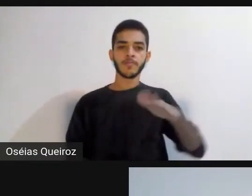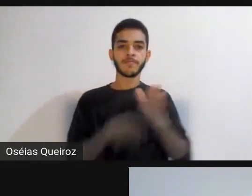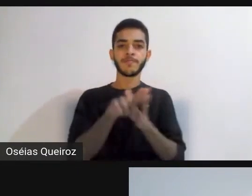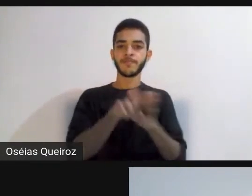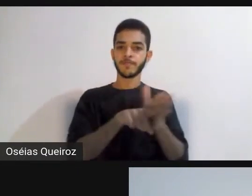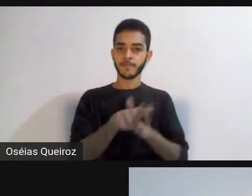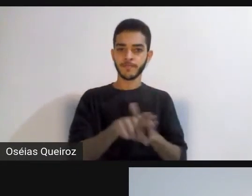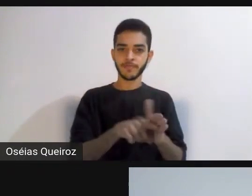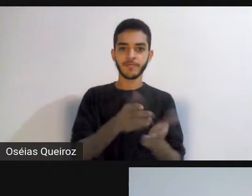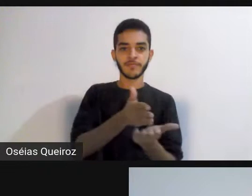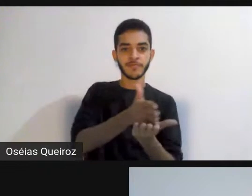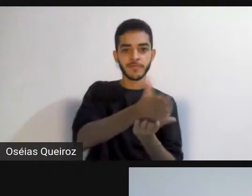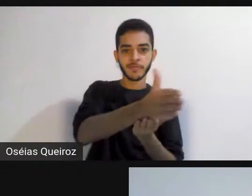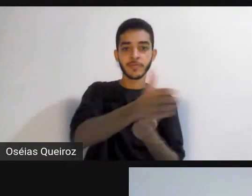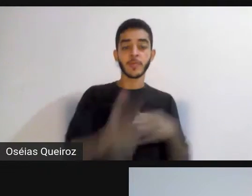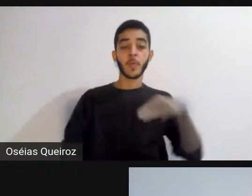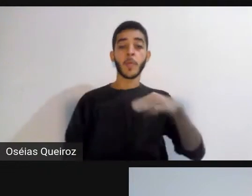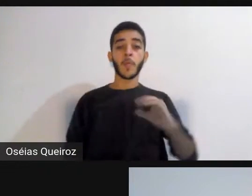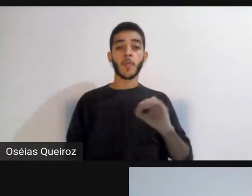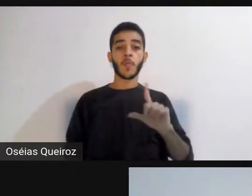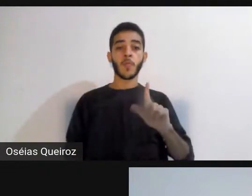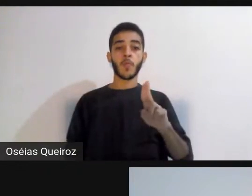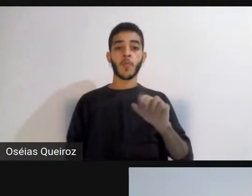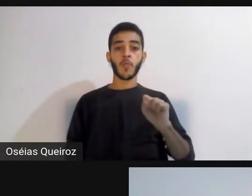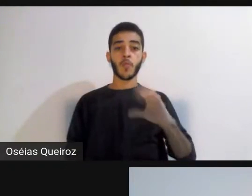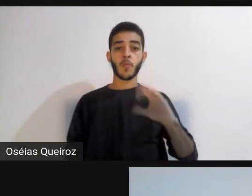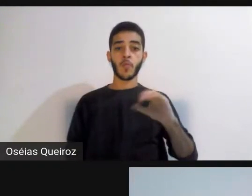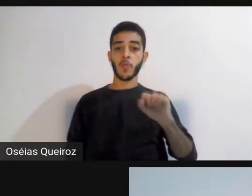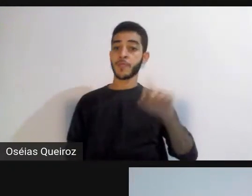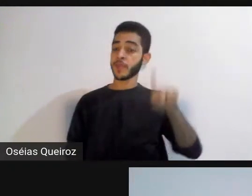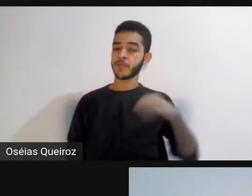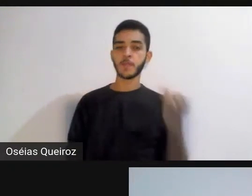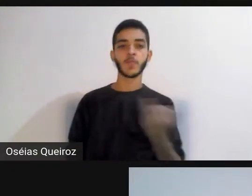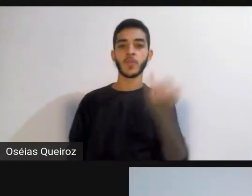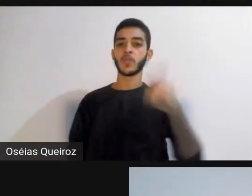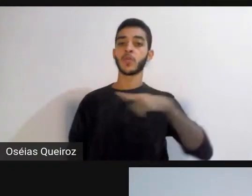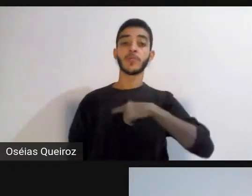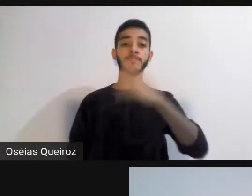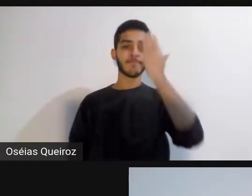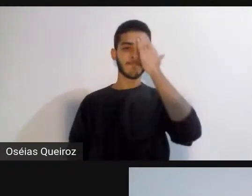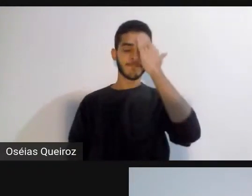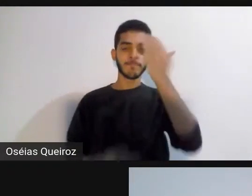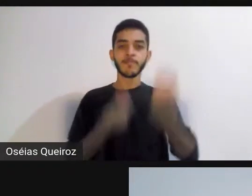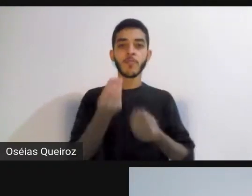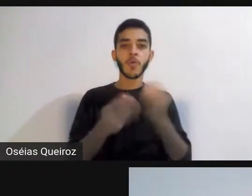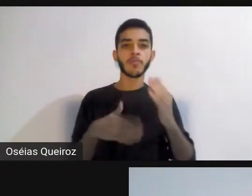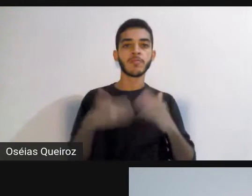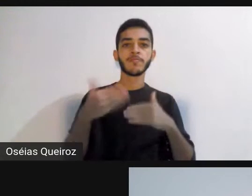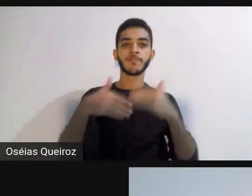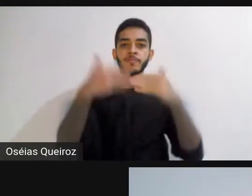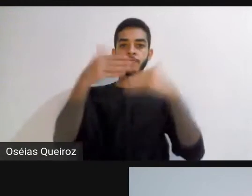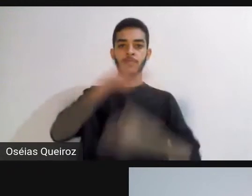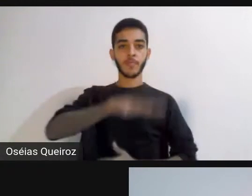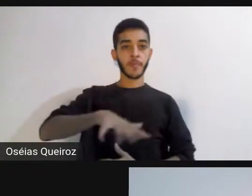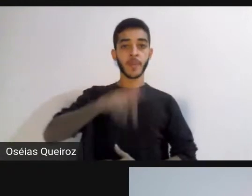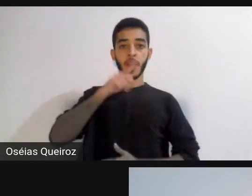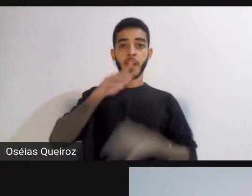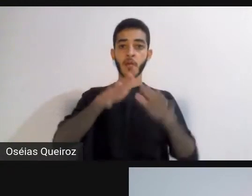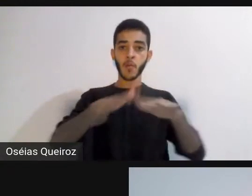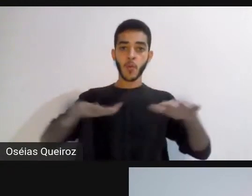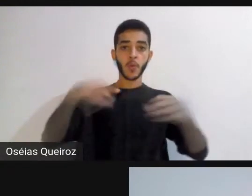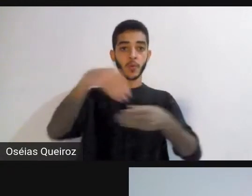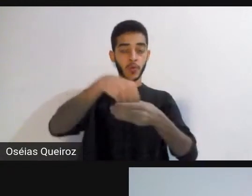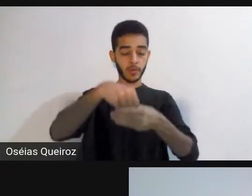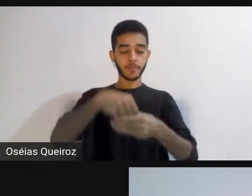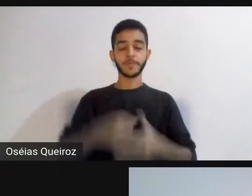linha dos moluscos. Então, é importante que a gente conheça um pouco e entenda como isso se desenvolve no ecossistema aquático.